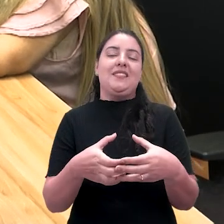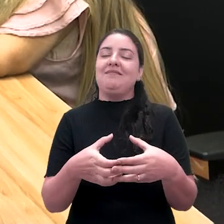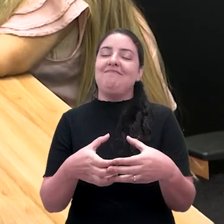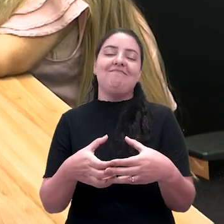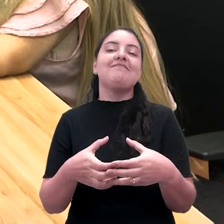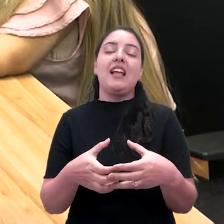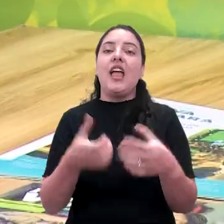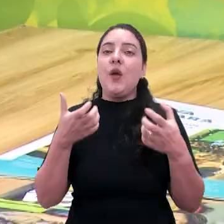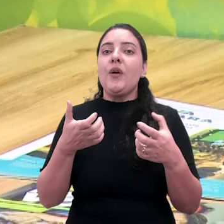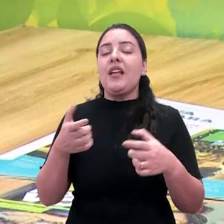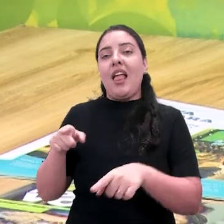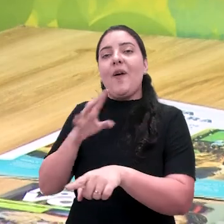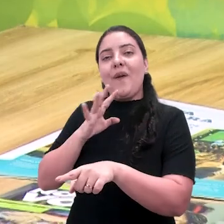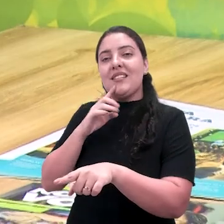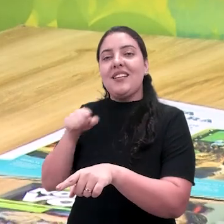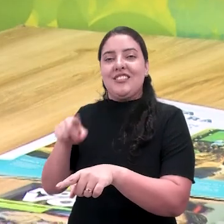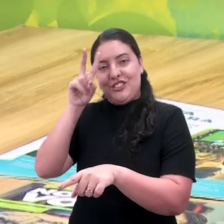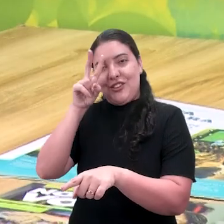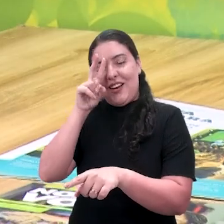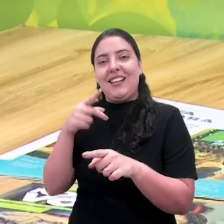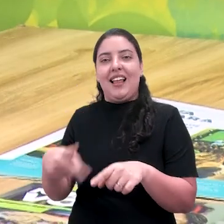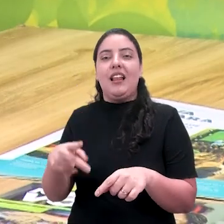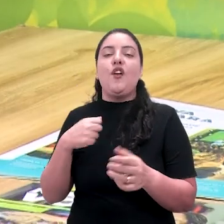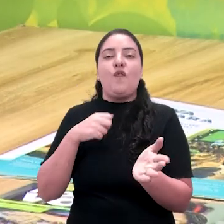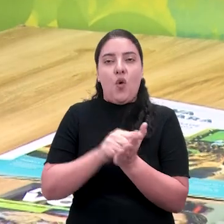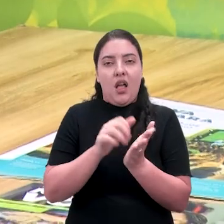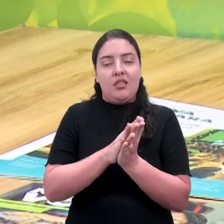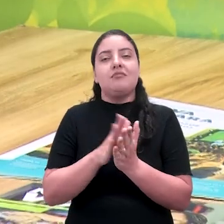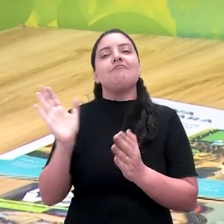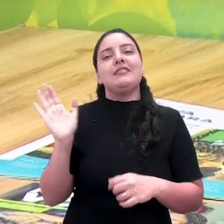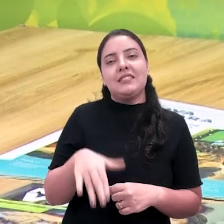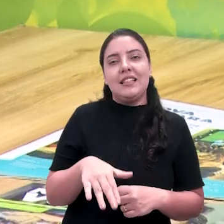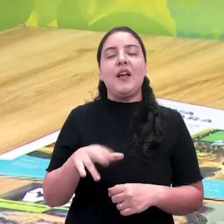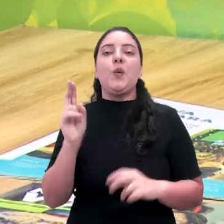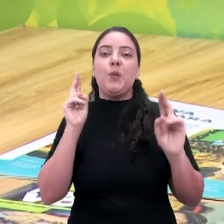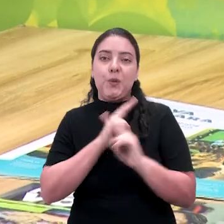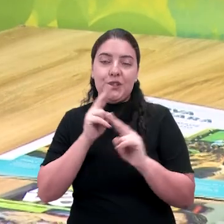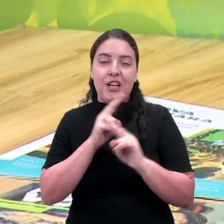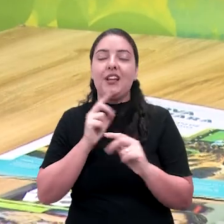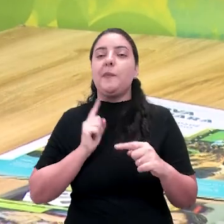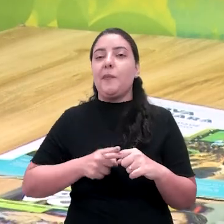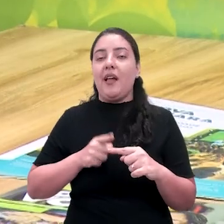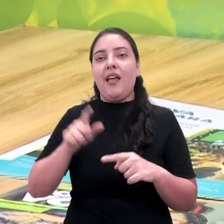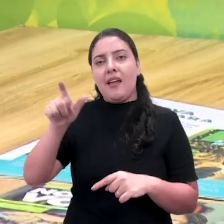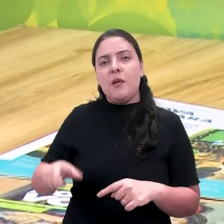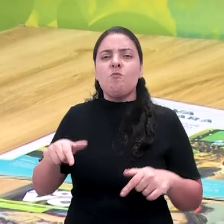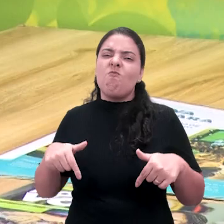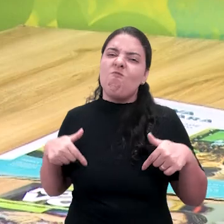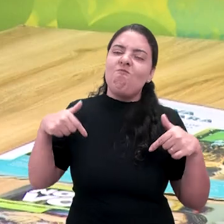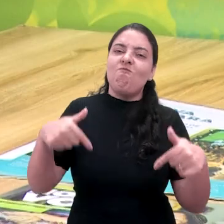queria muito que as pessoas conhecessem a história dela, sabe? Vamos anotar e vamos trazer ela pra cá urgentemente. Porque é uma pessoa de luta